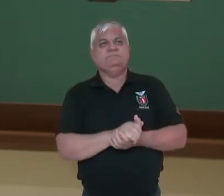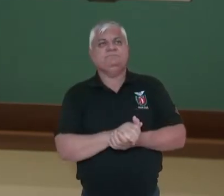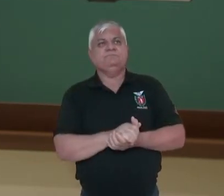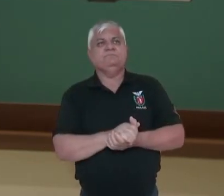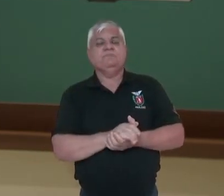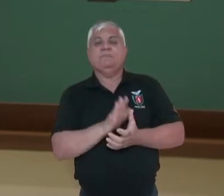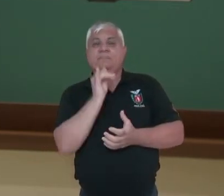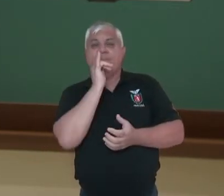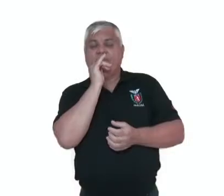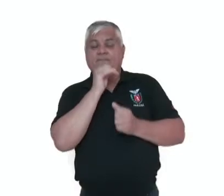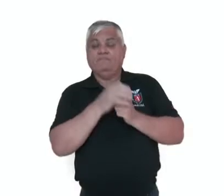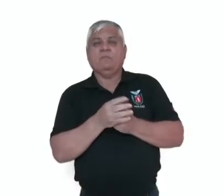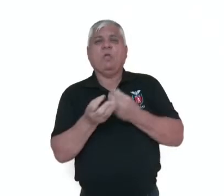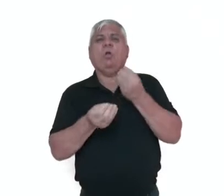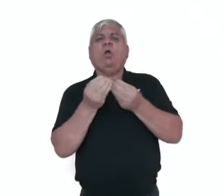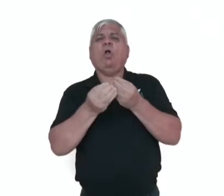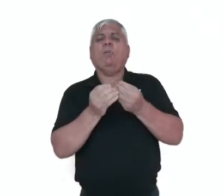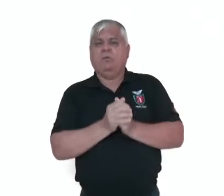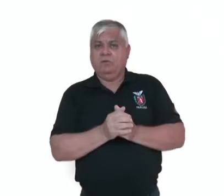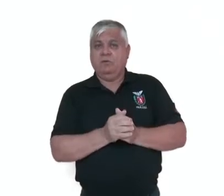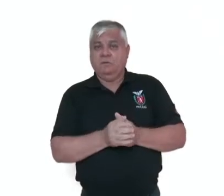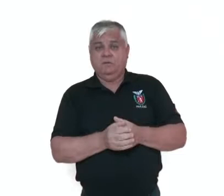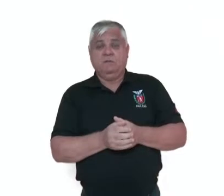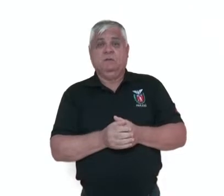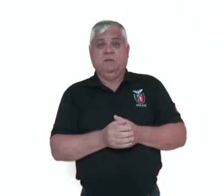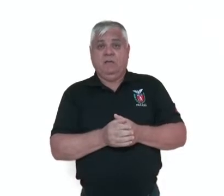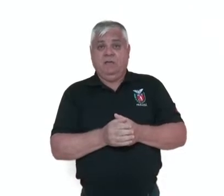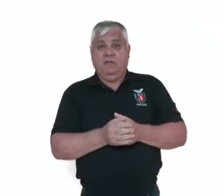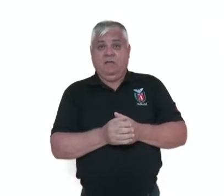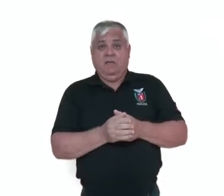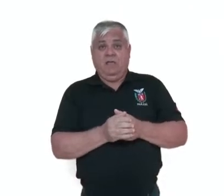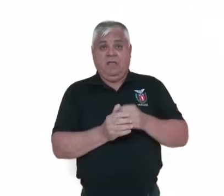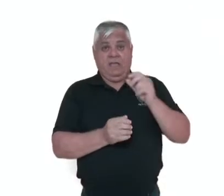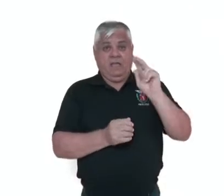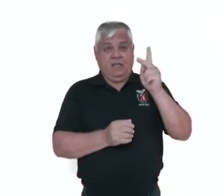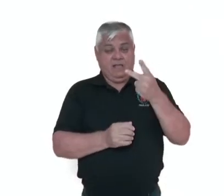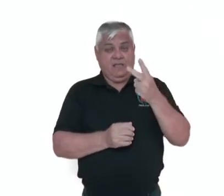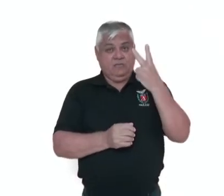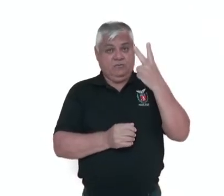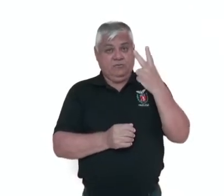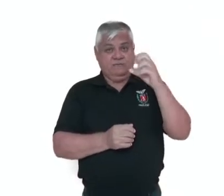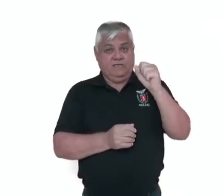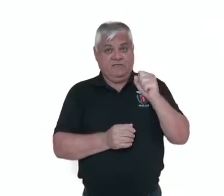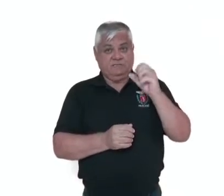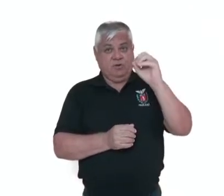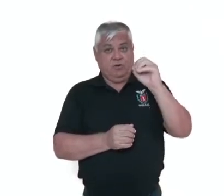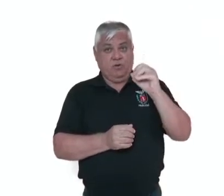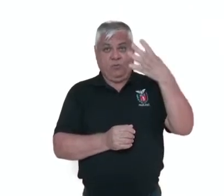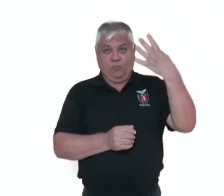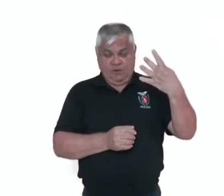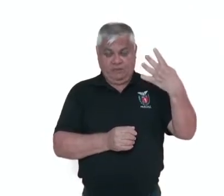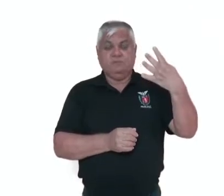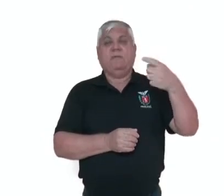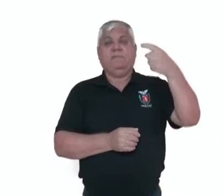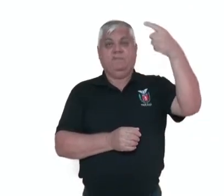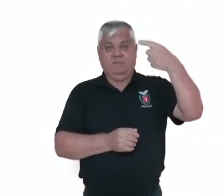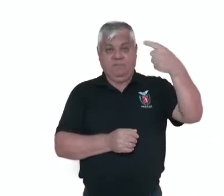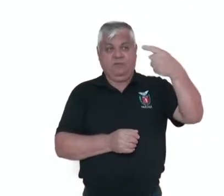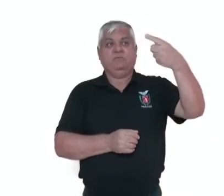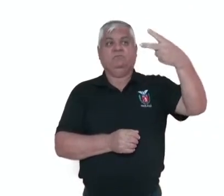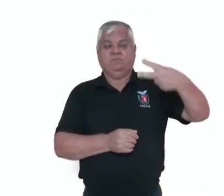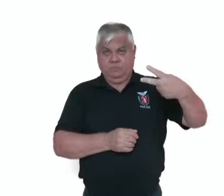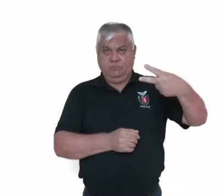Então, o exemplo de reação de ionização do ácido sulfúrico, que é o H2SO4. Então, ele tem a primeira